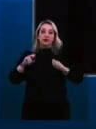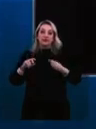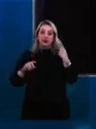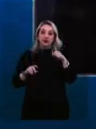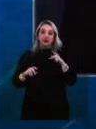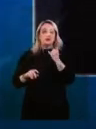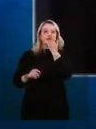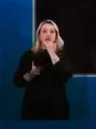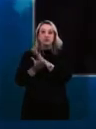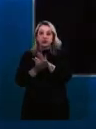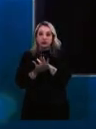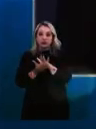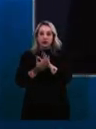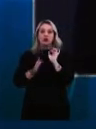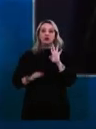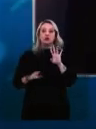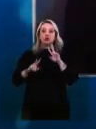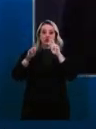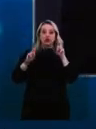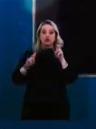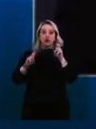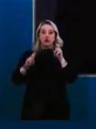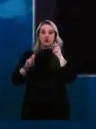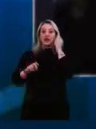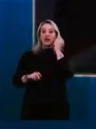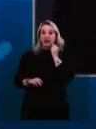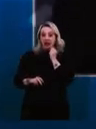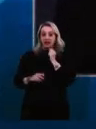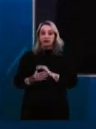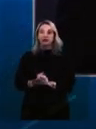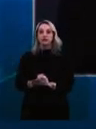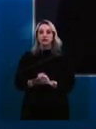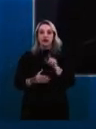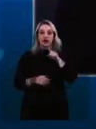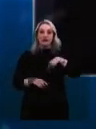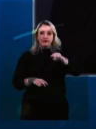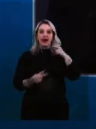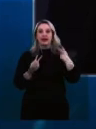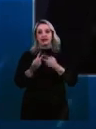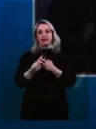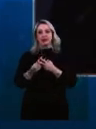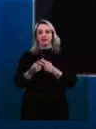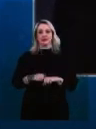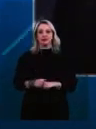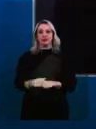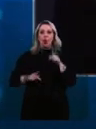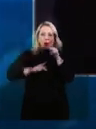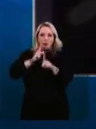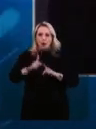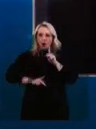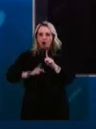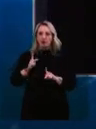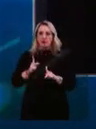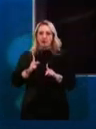você me perdoa, está respondendo a sua pergunta. Só que sobre o Ricardo Nunes, ele vai para a cadeia. O povo,